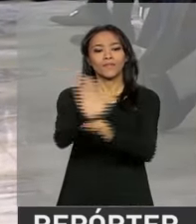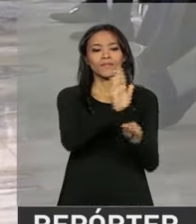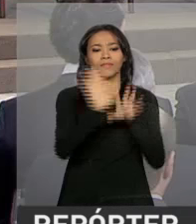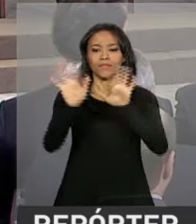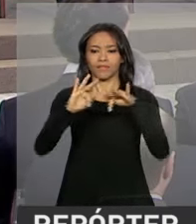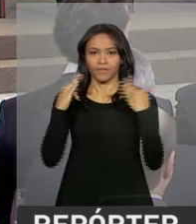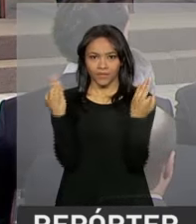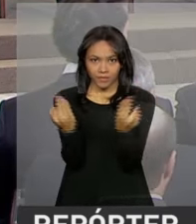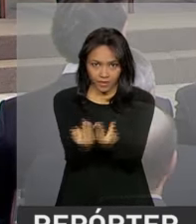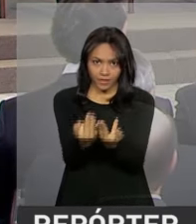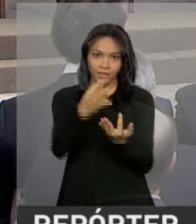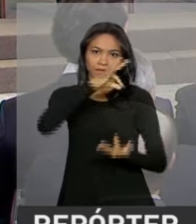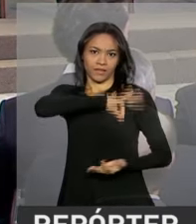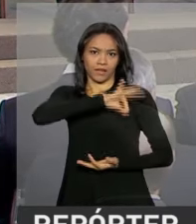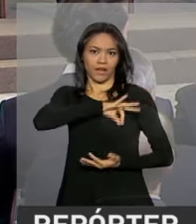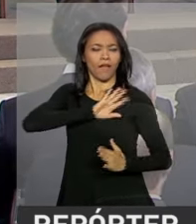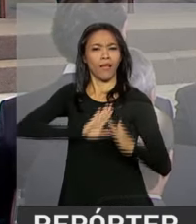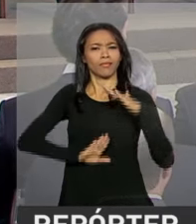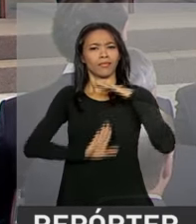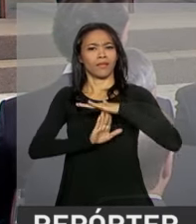com renda até